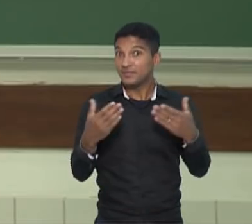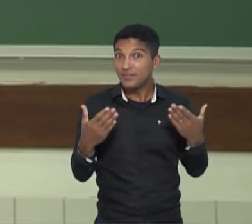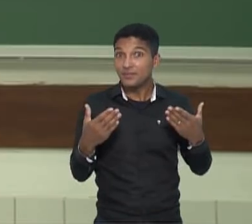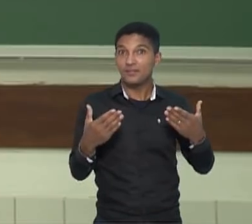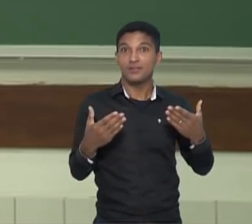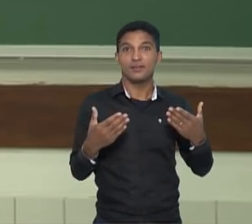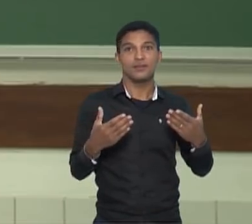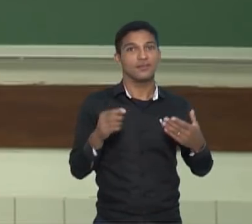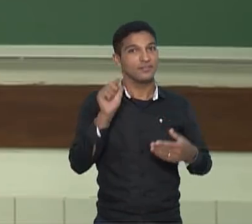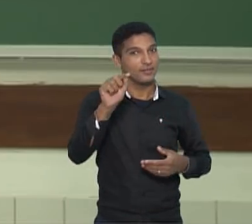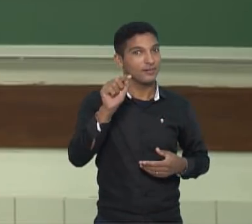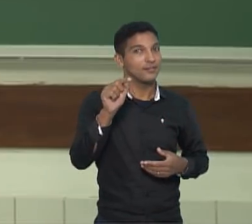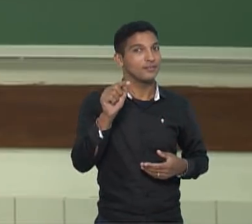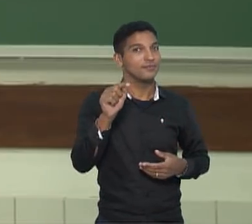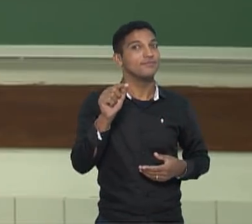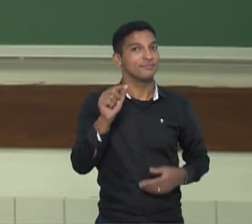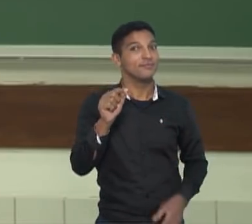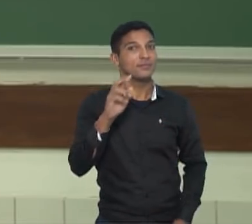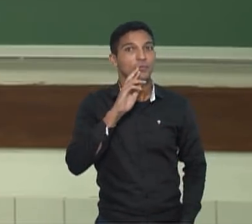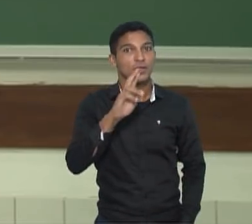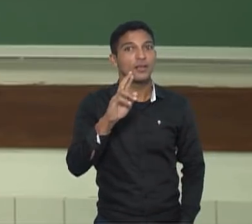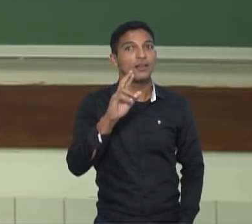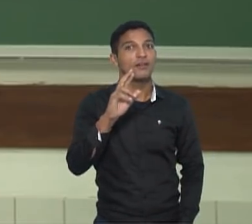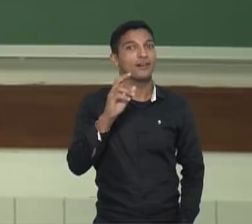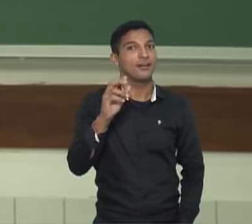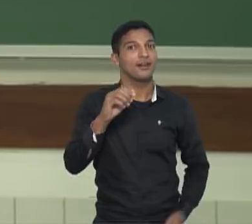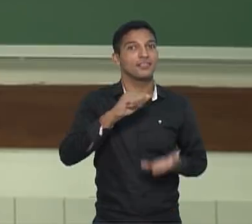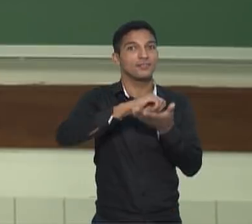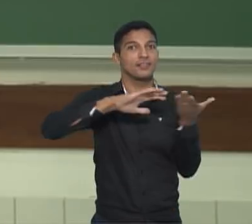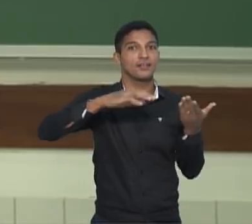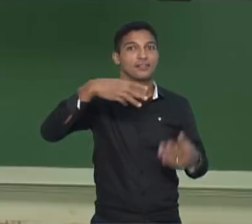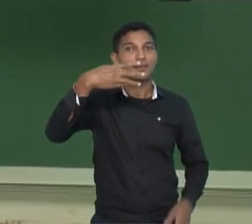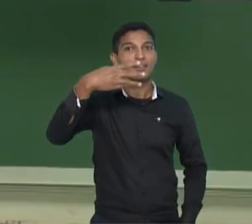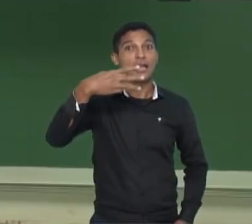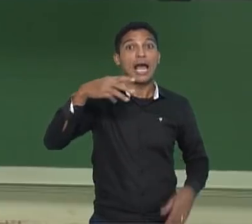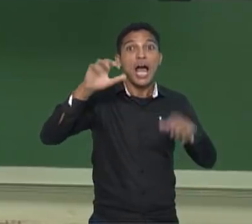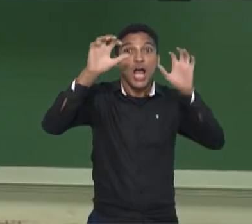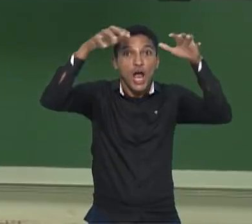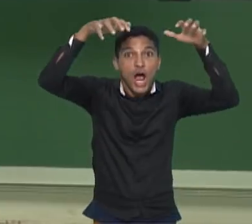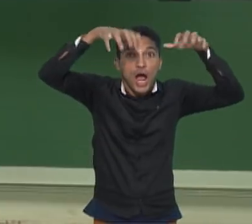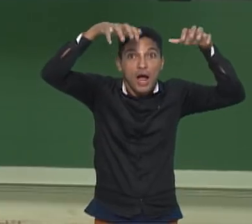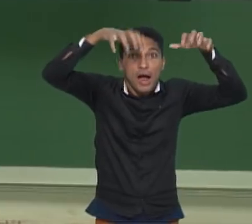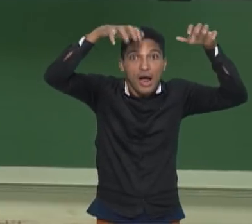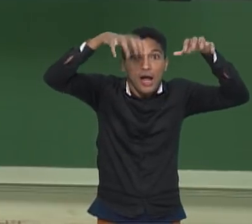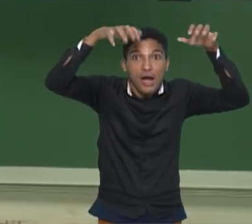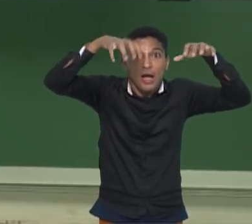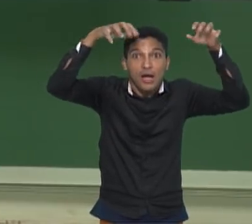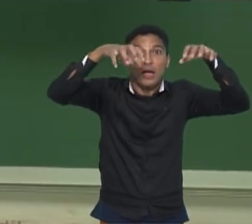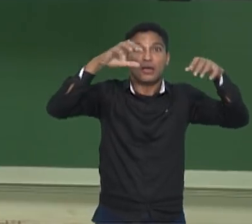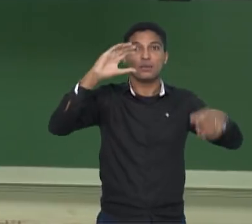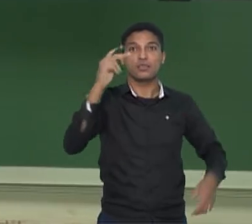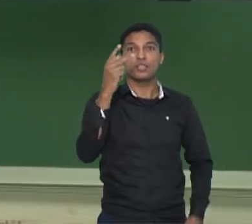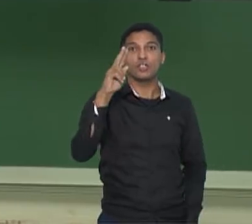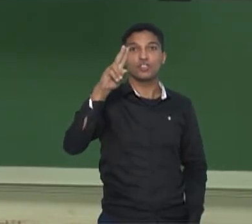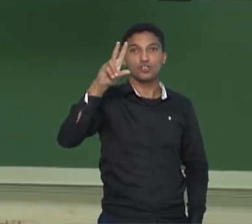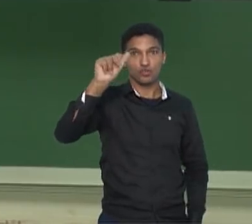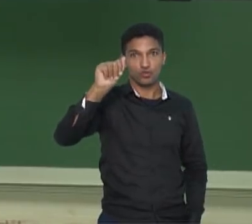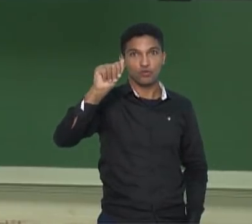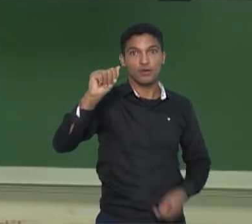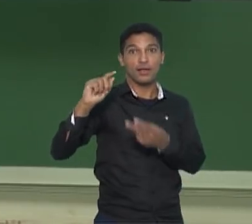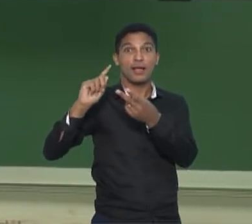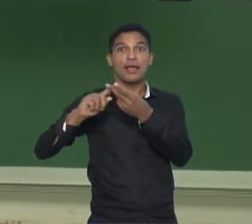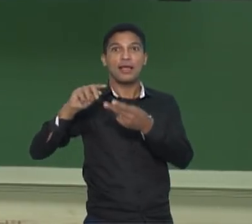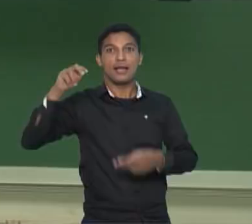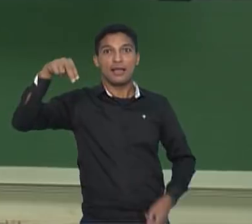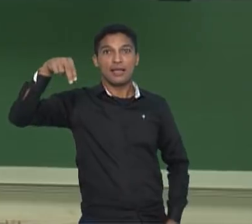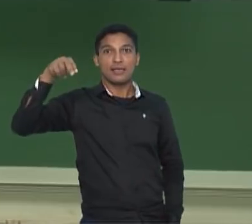Então, vamos responder o exercício 3. A chuva e a neve correspondem a qual etapa do ciclo da